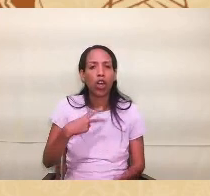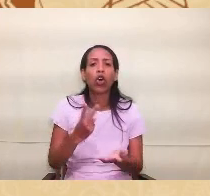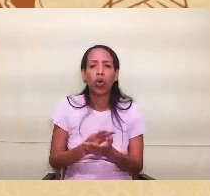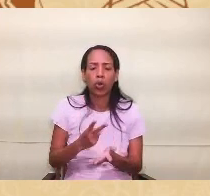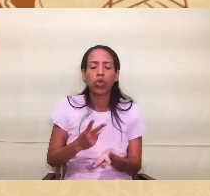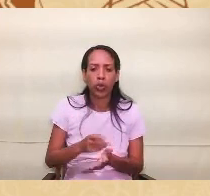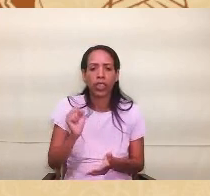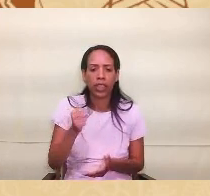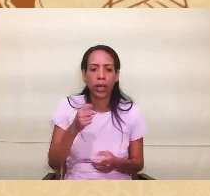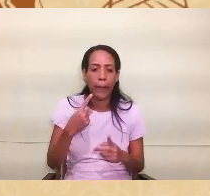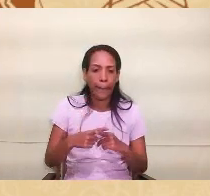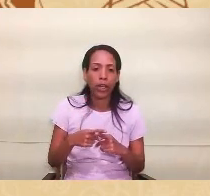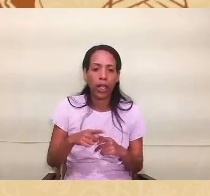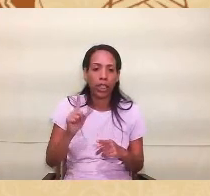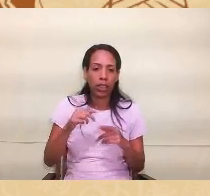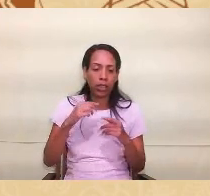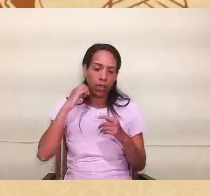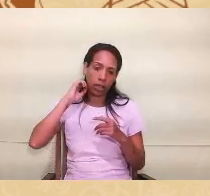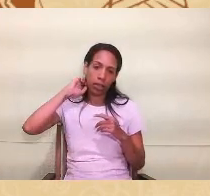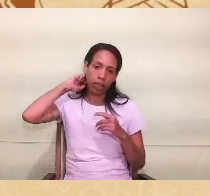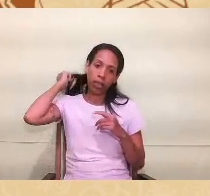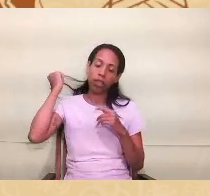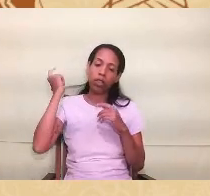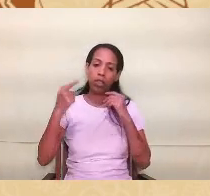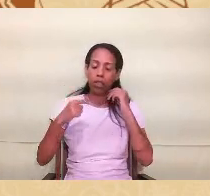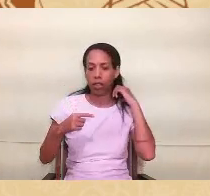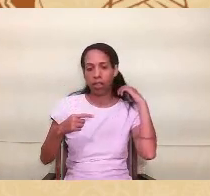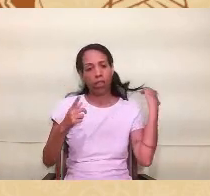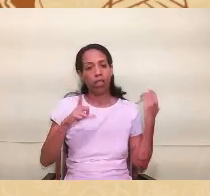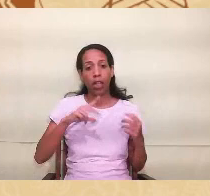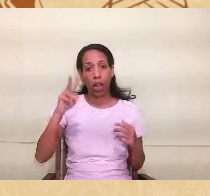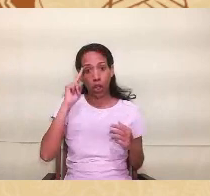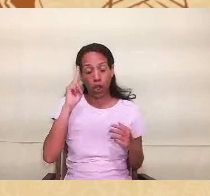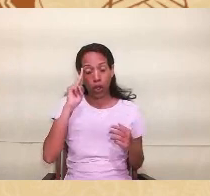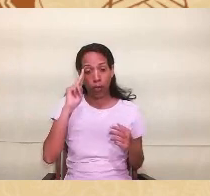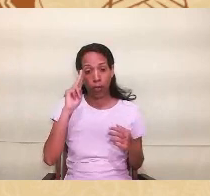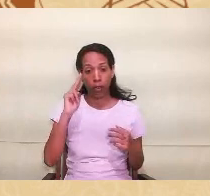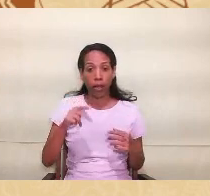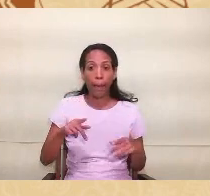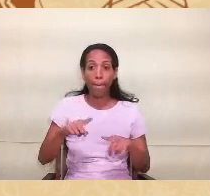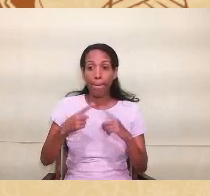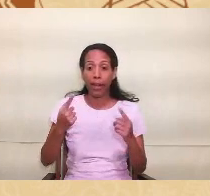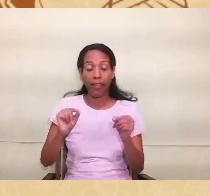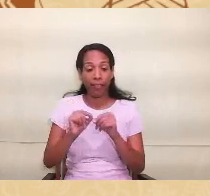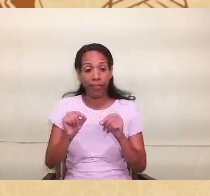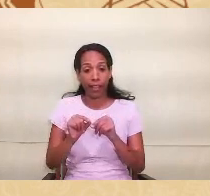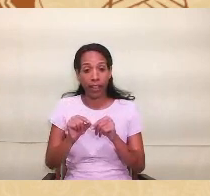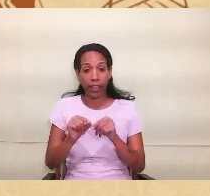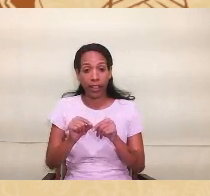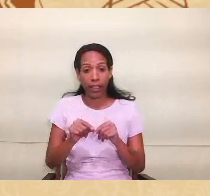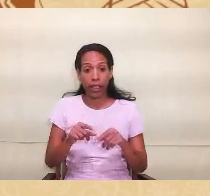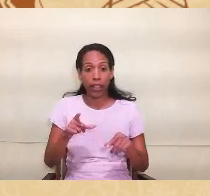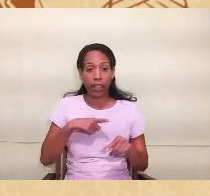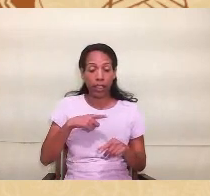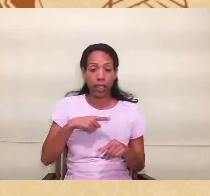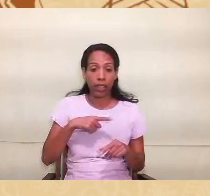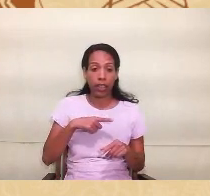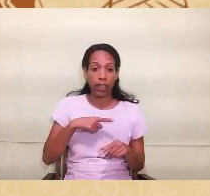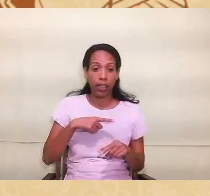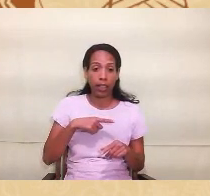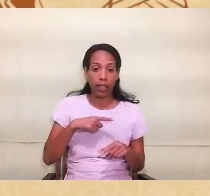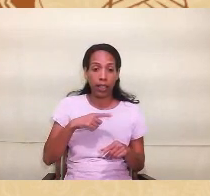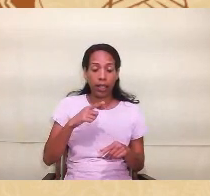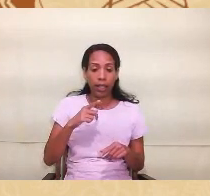é assim que é, porque a gente tem esse natural, né? Mas ele não faz esse propósito. Por isso que eu digo, a gente não precisa ler Bakunin, nem